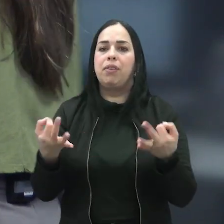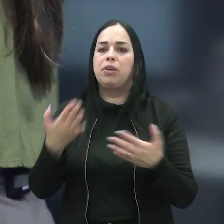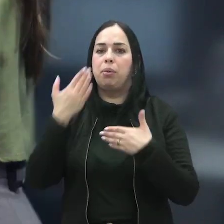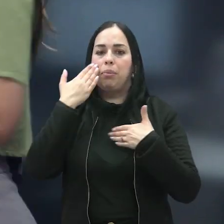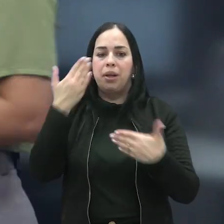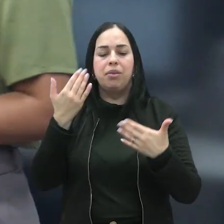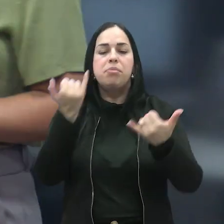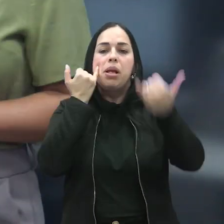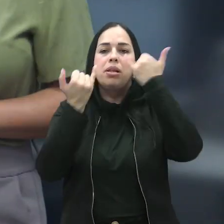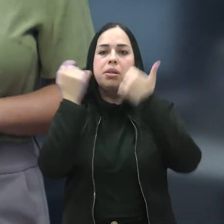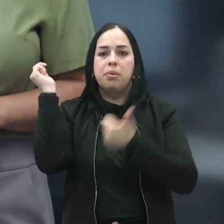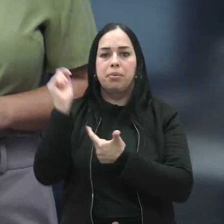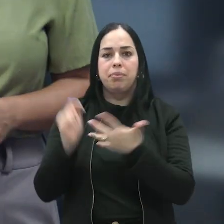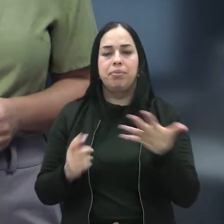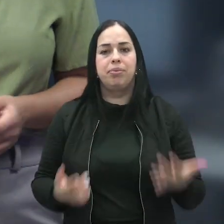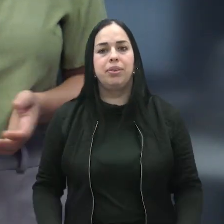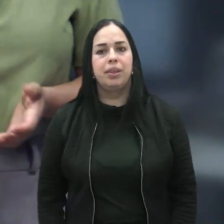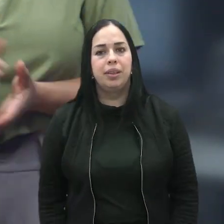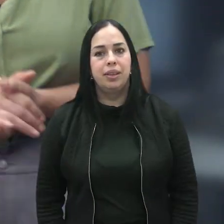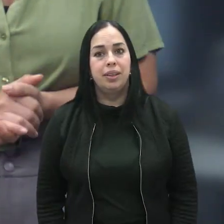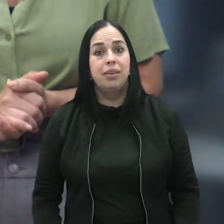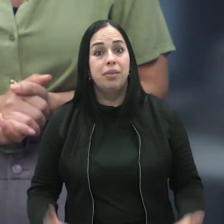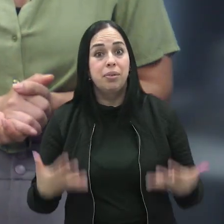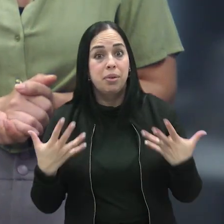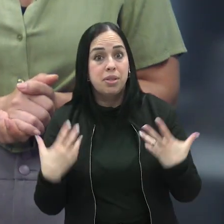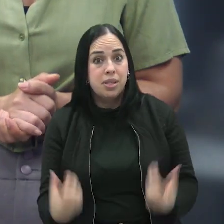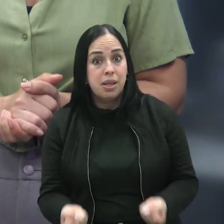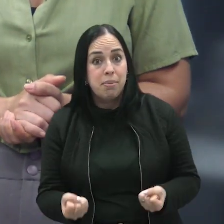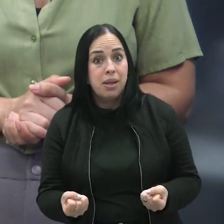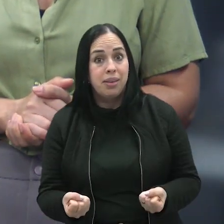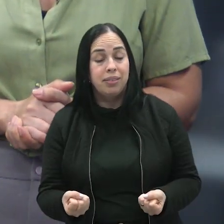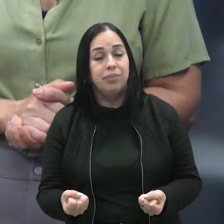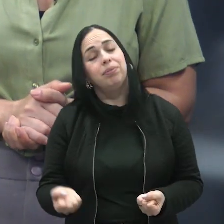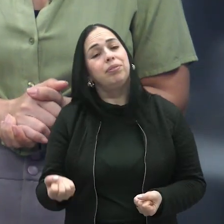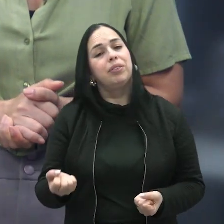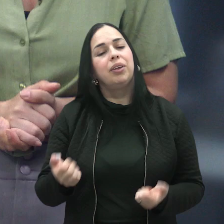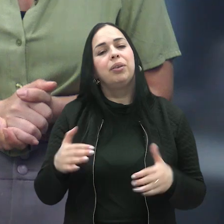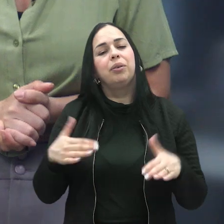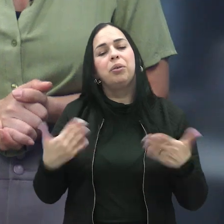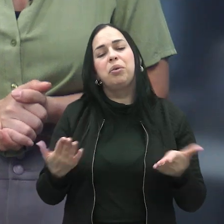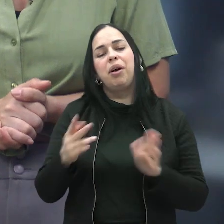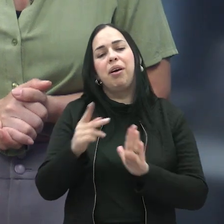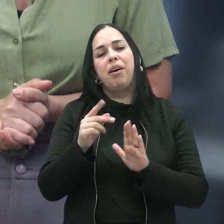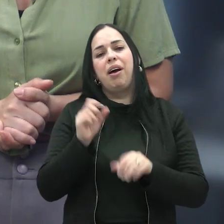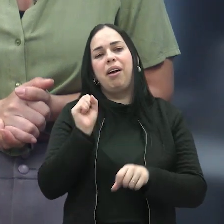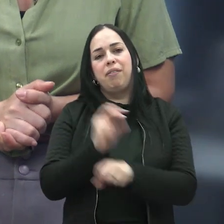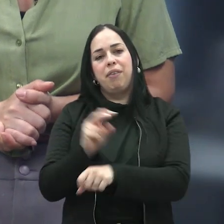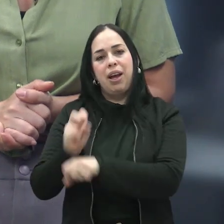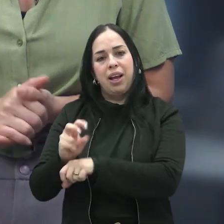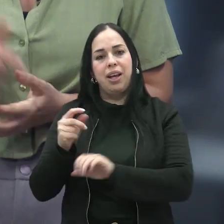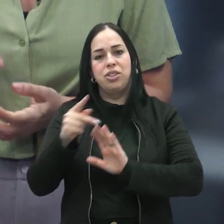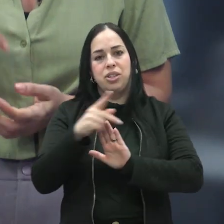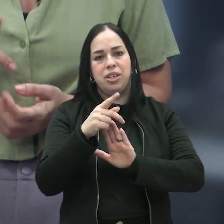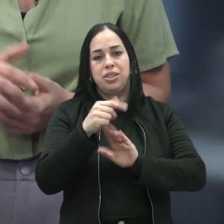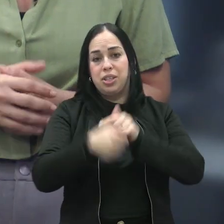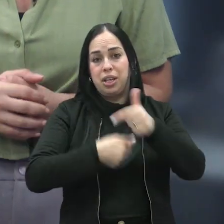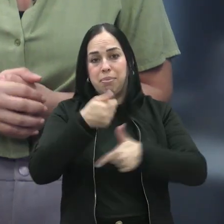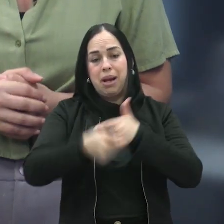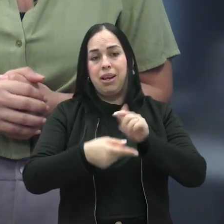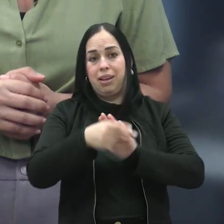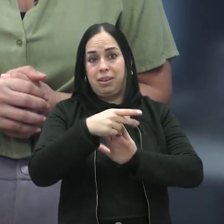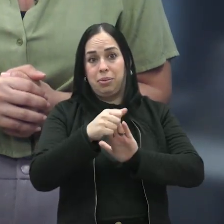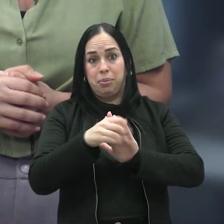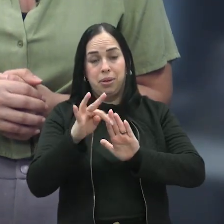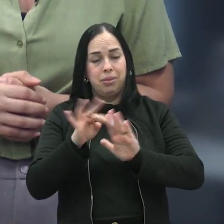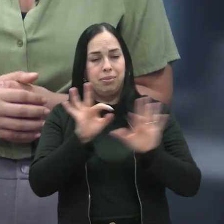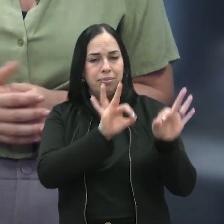muito obrigada pelas informações. Vamos saber quais são as vagas de emprego abertas no PAT aqui de São José?